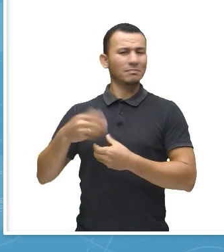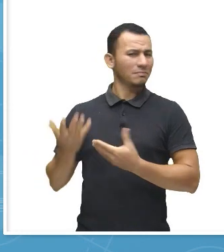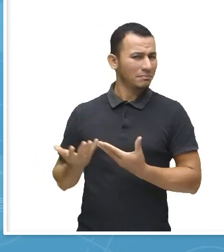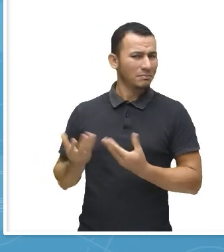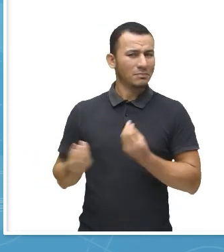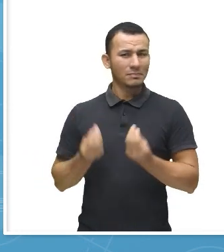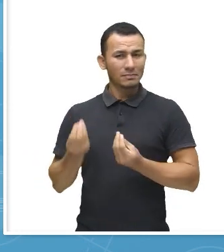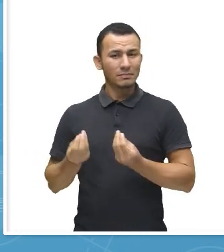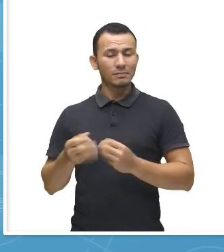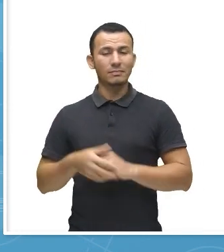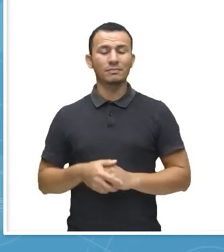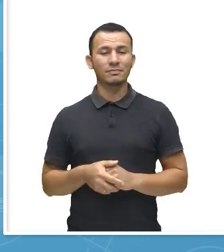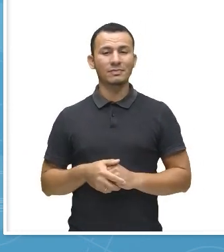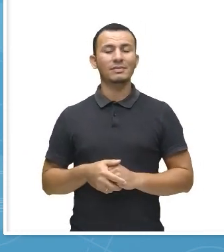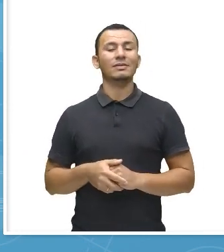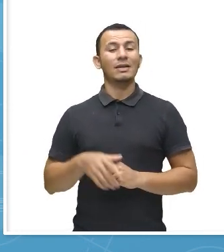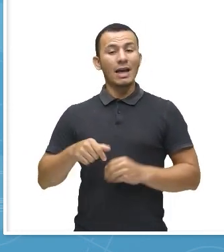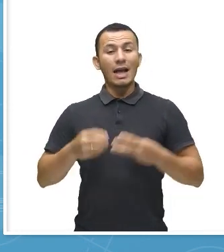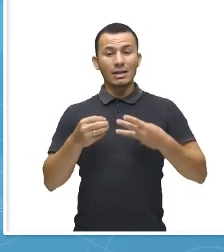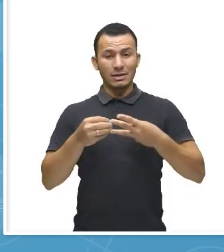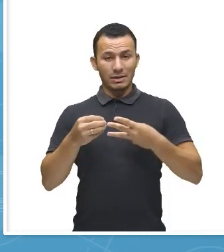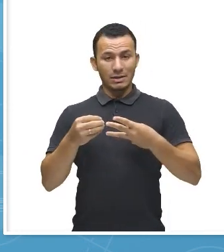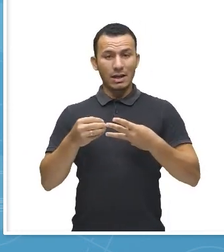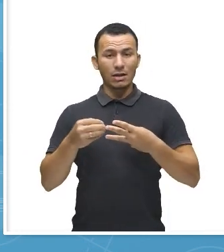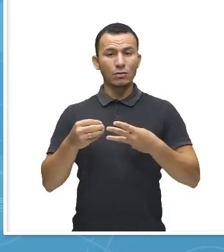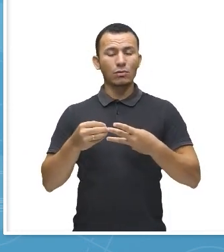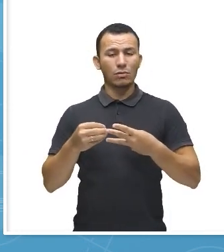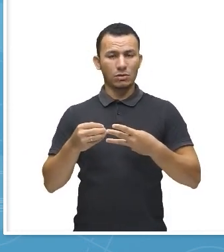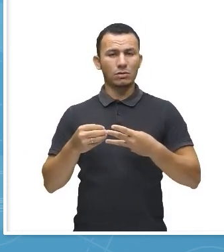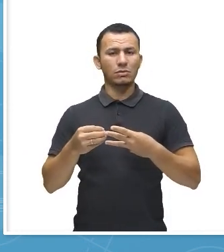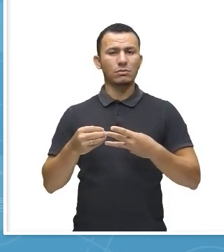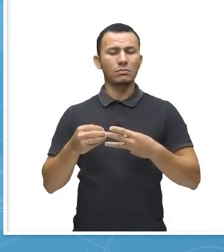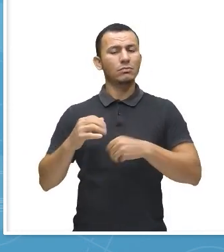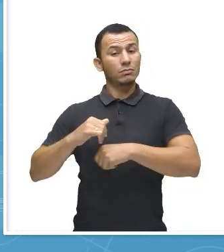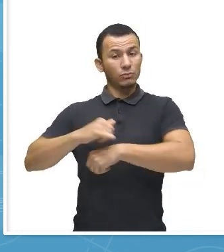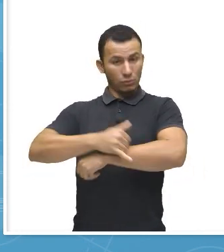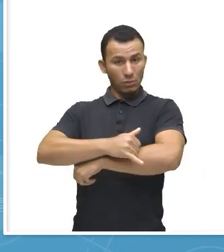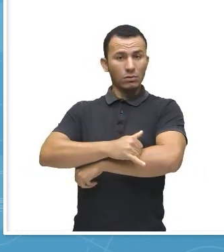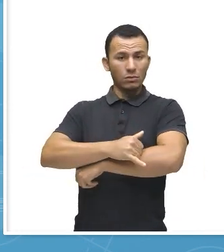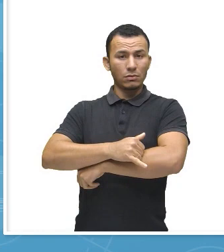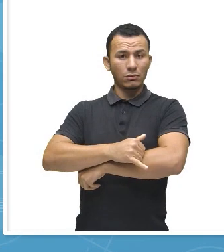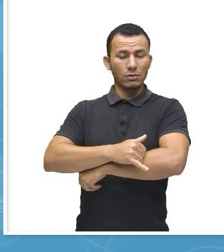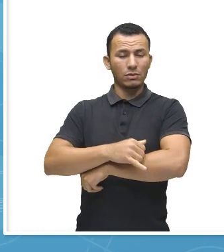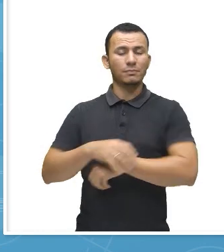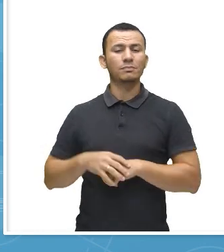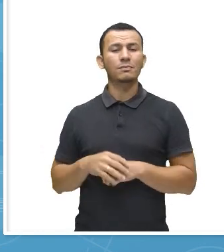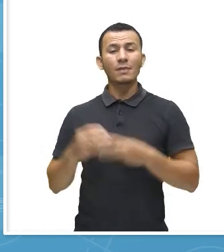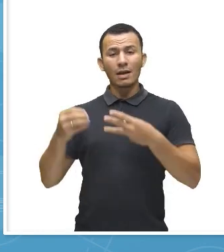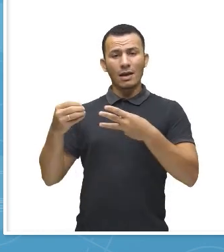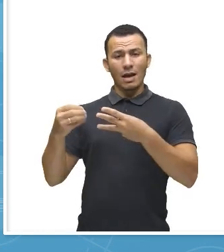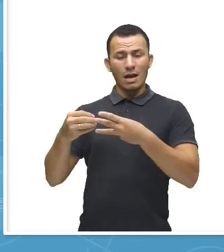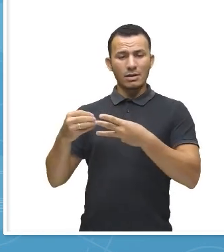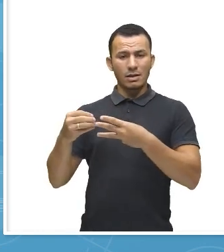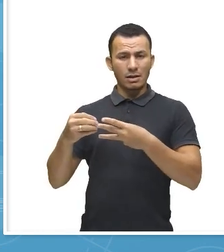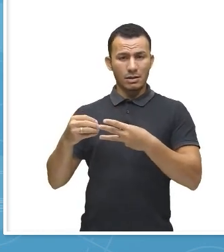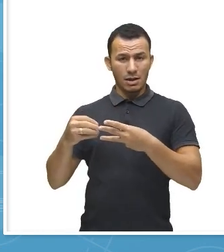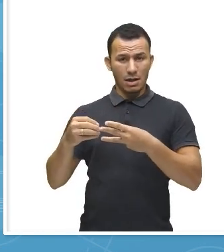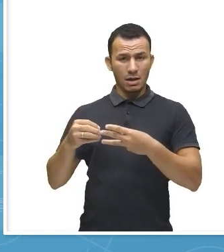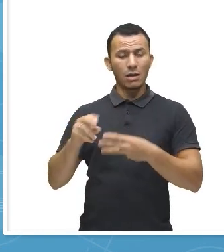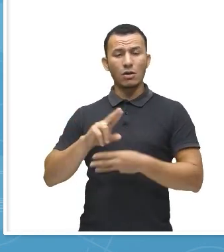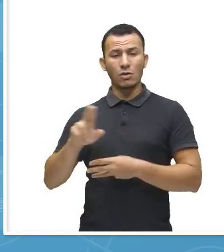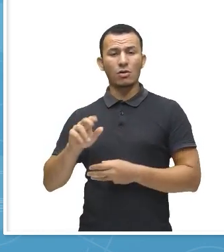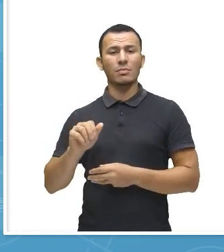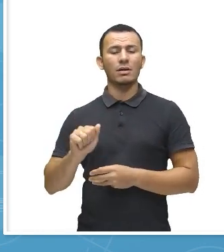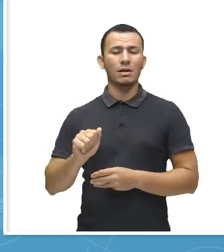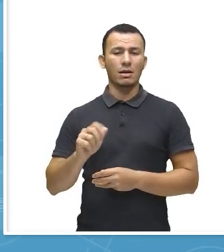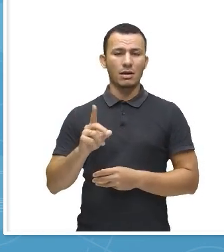de células adiposas. Essas células adiposas, que são os adipócitos, escrevi